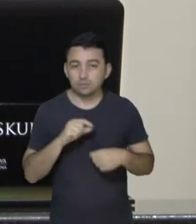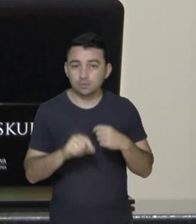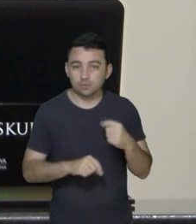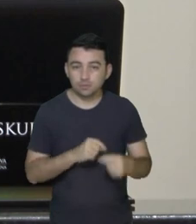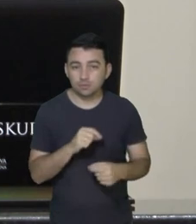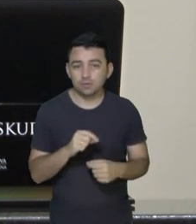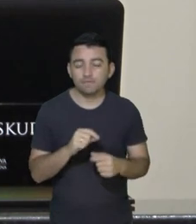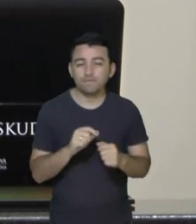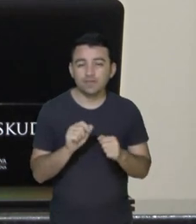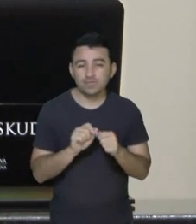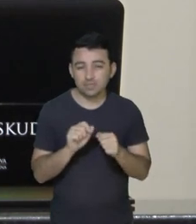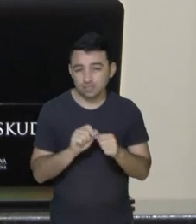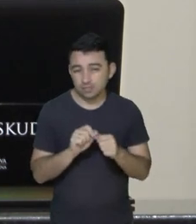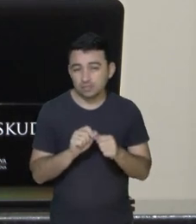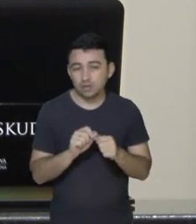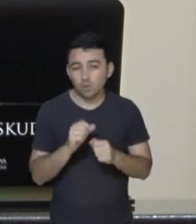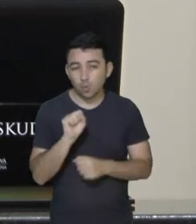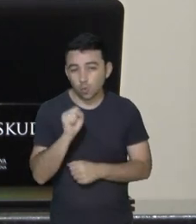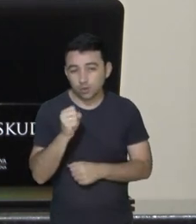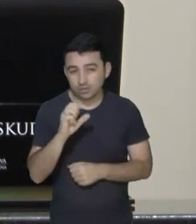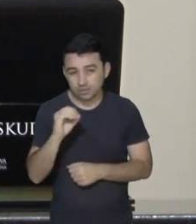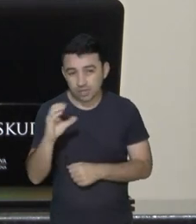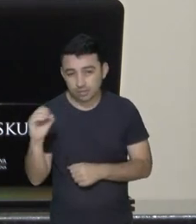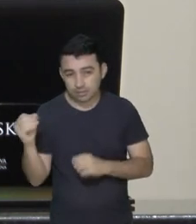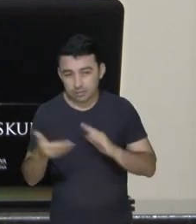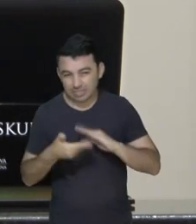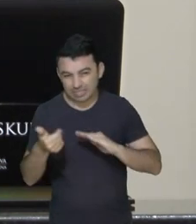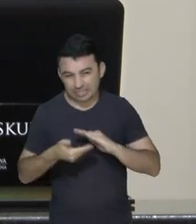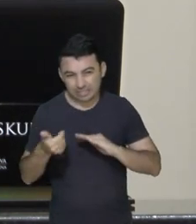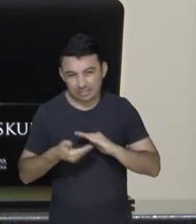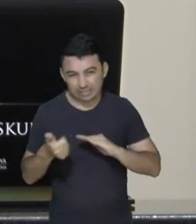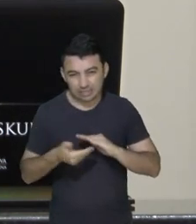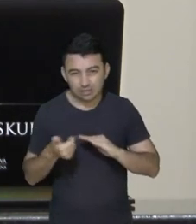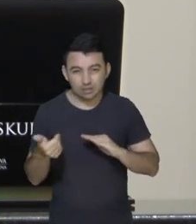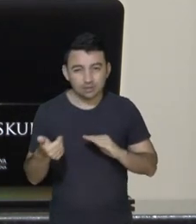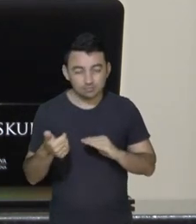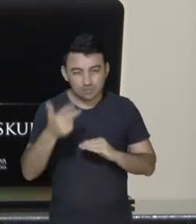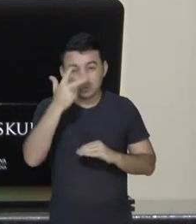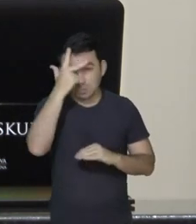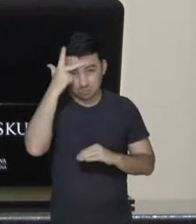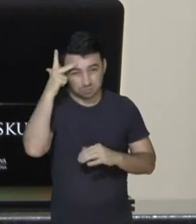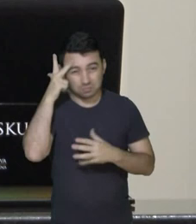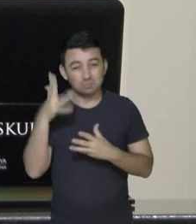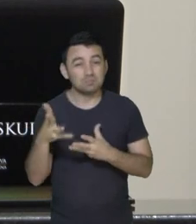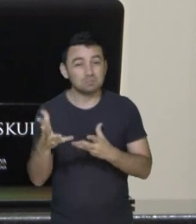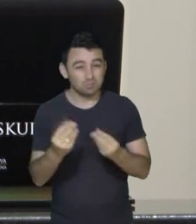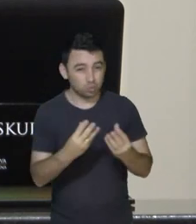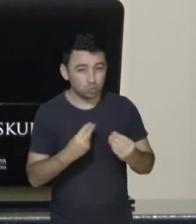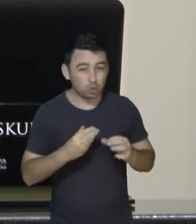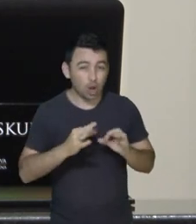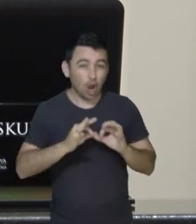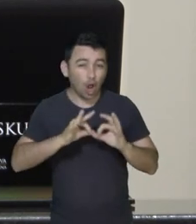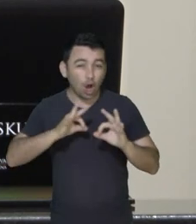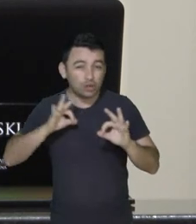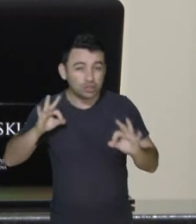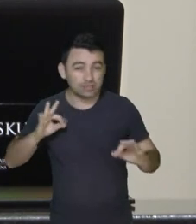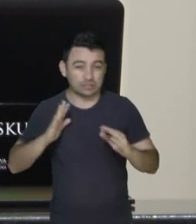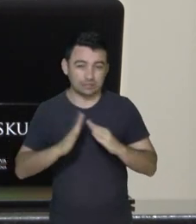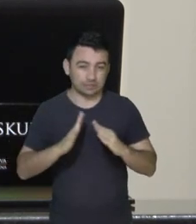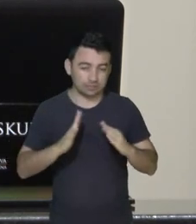fizemos 800 remoções, ver quanta gente estava longe de casa,